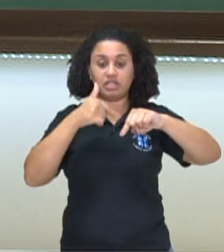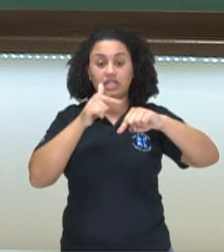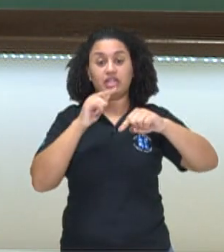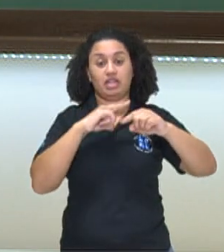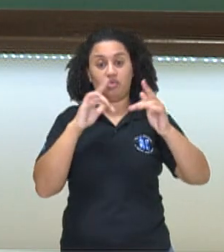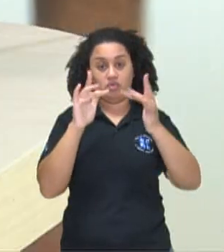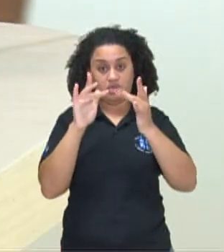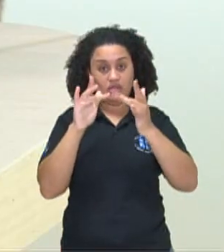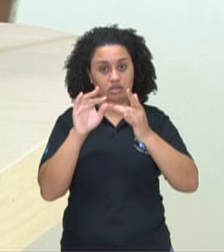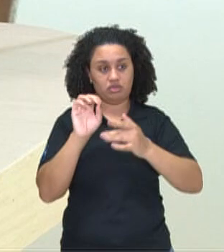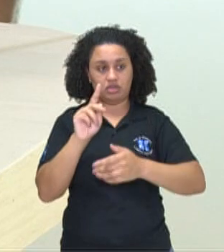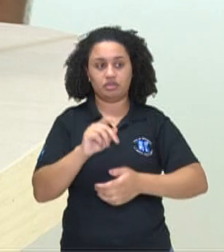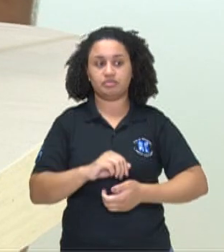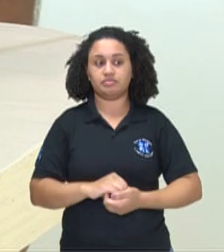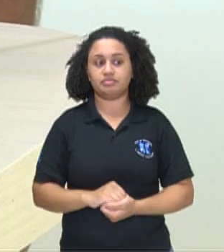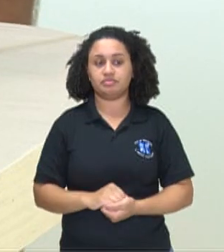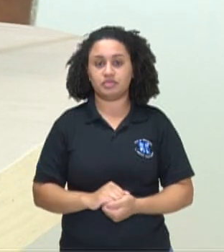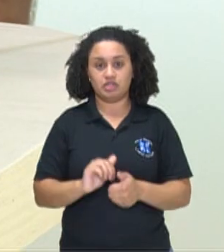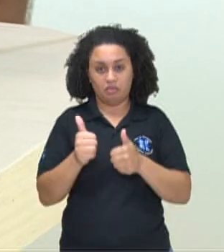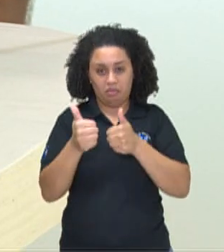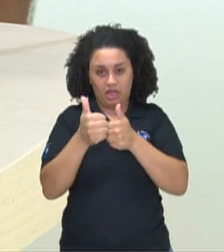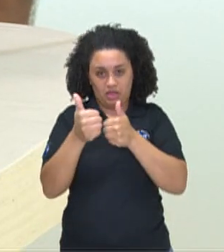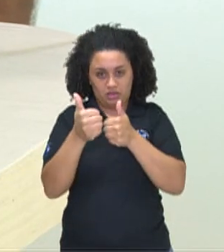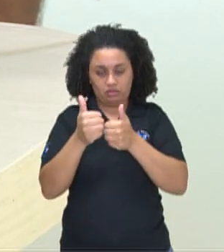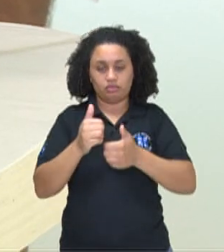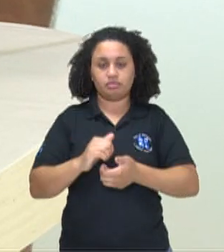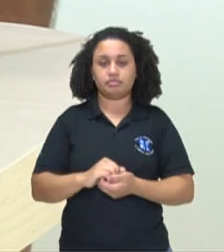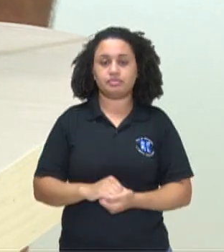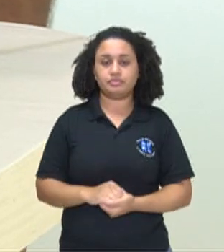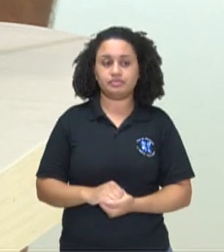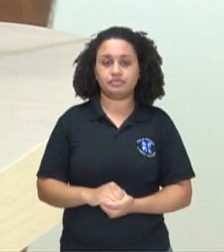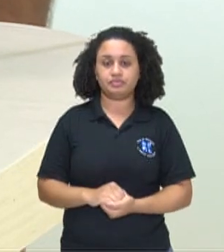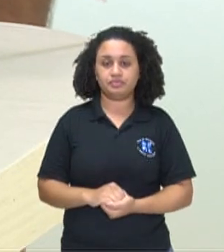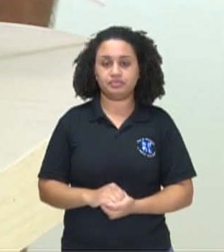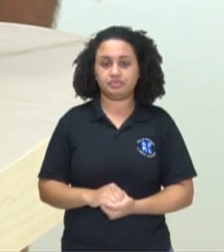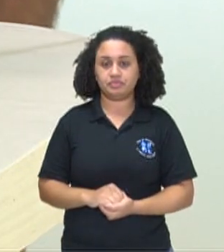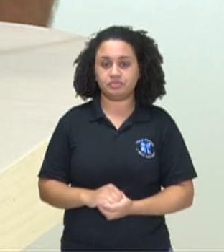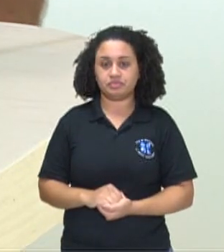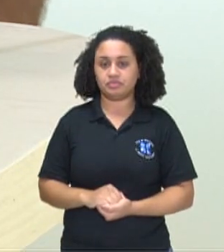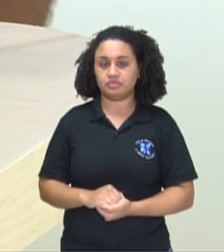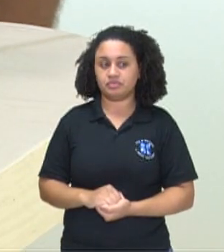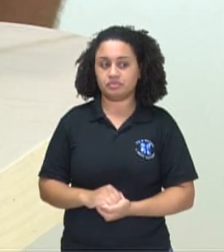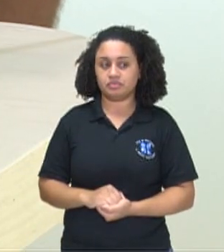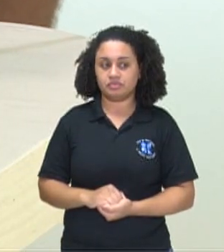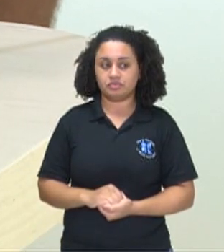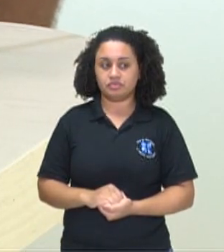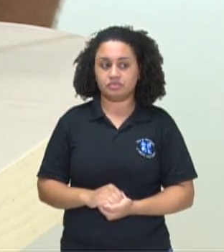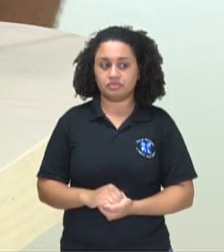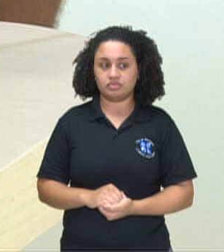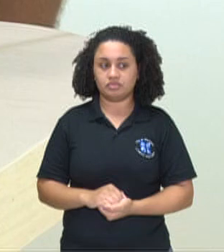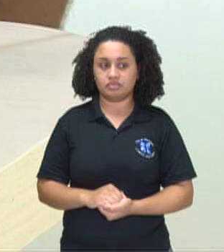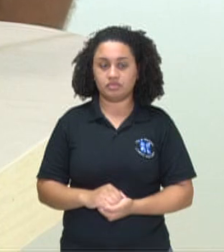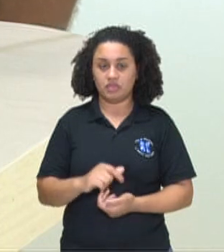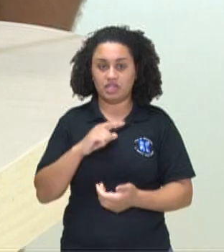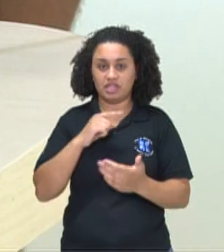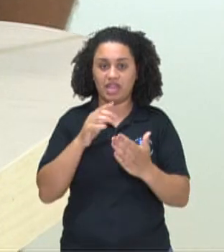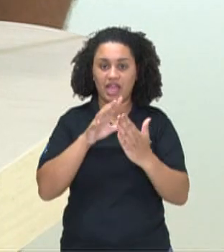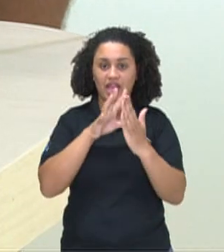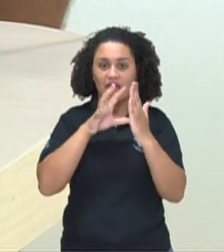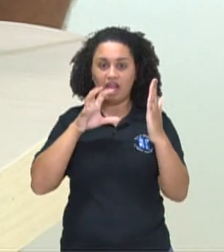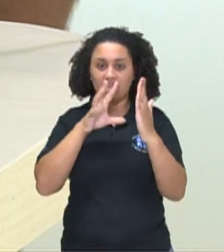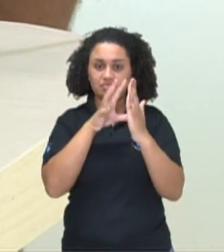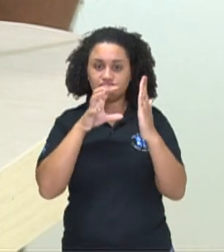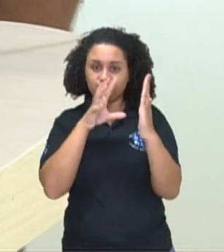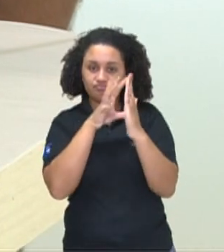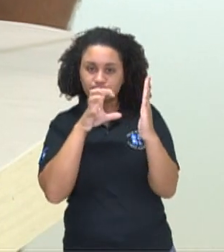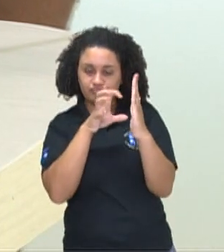já, ok? Então aproxima, agora você vai ter uma atração, o sensor começa a